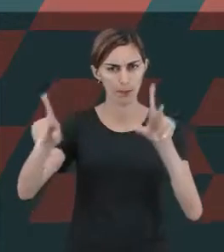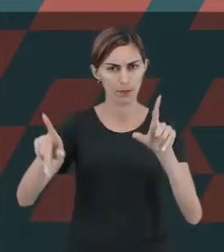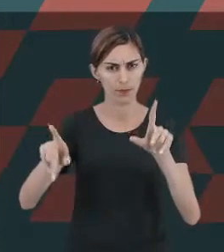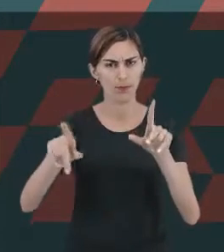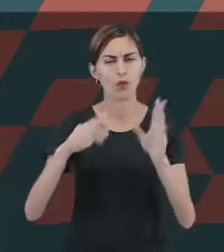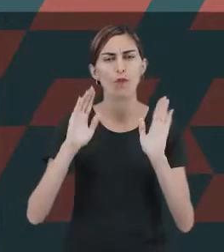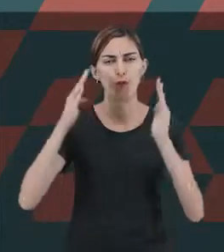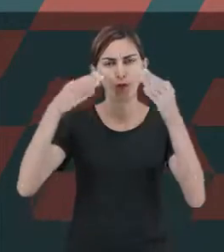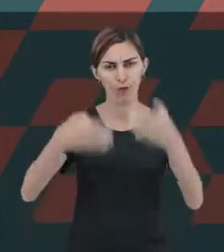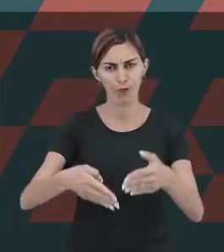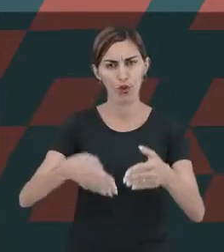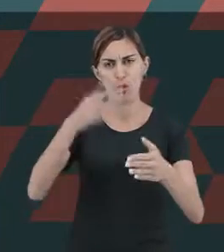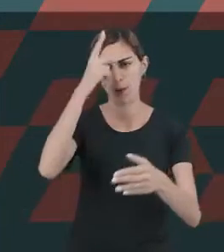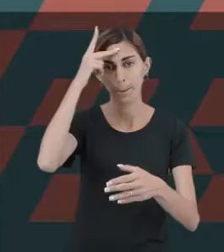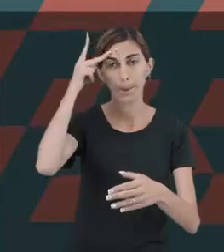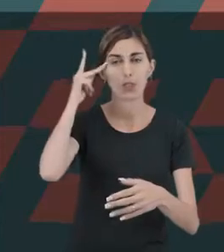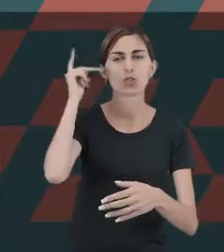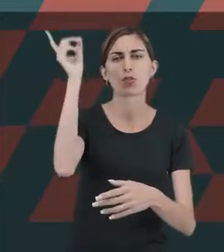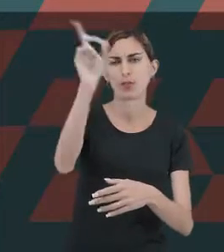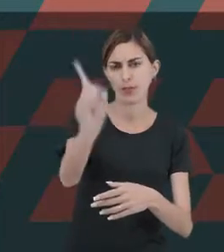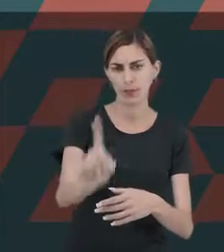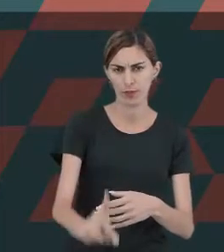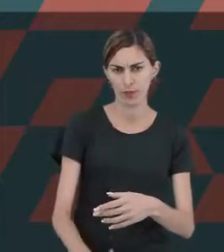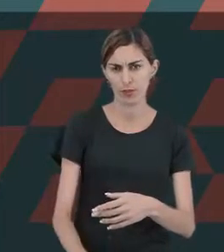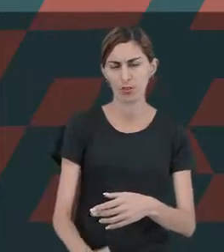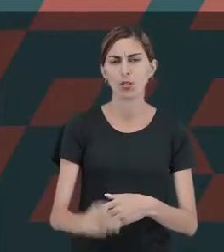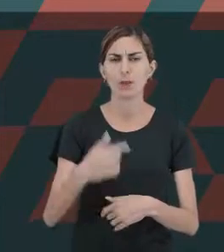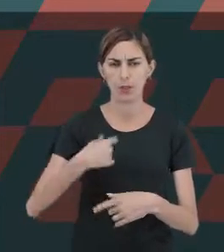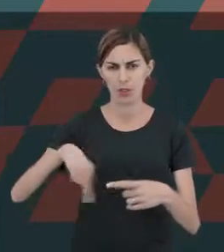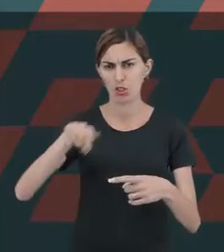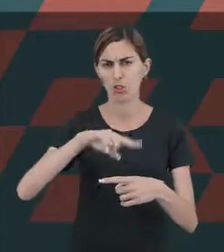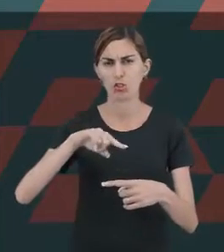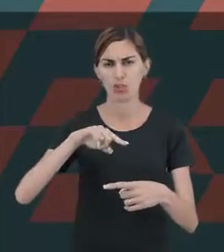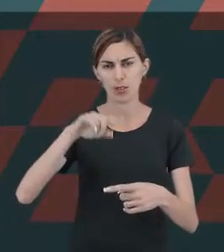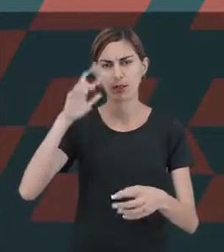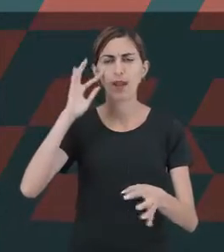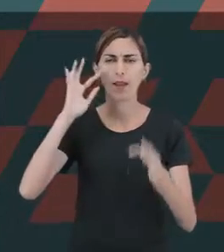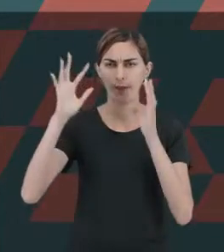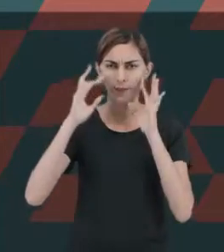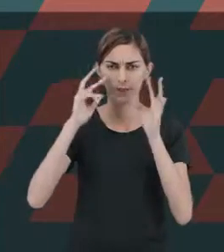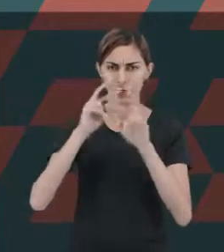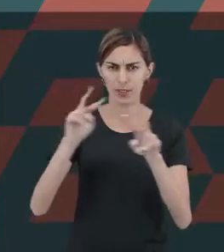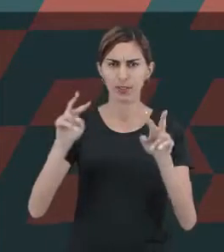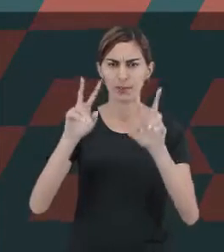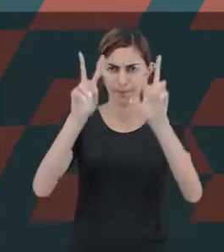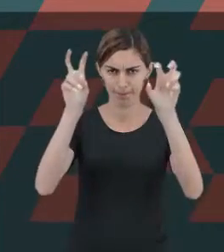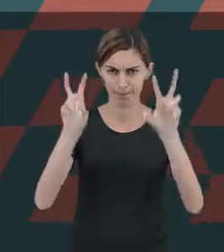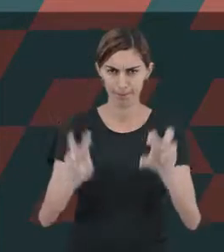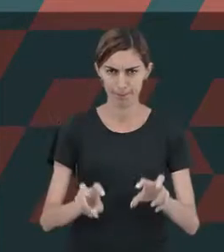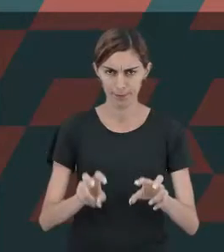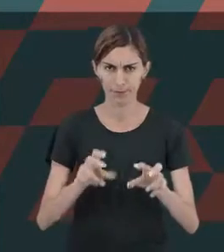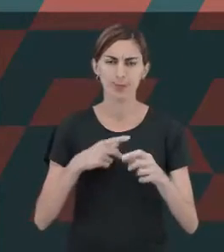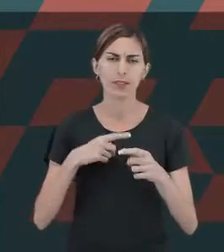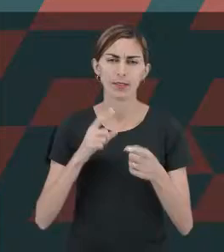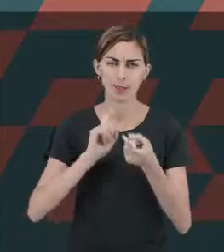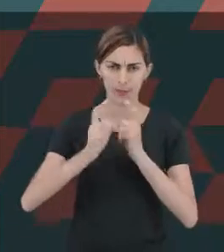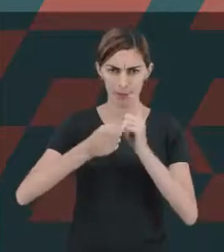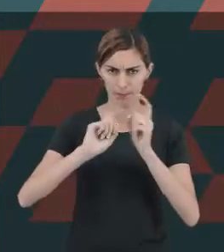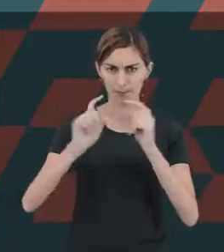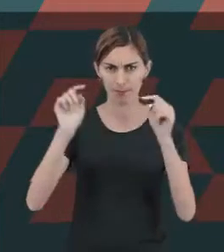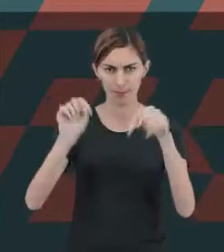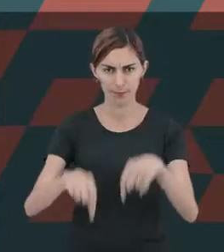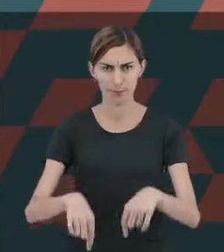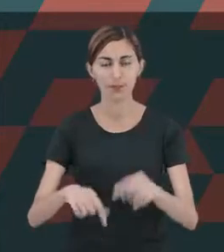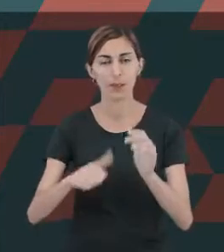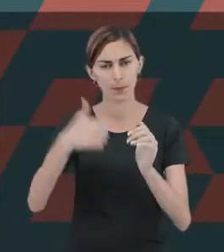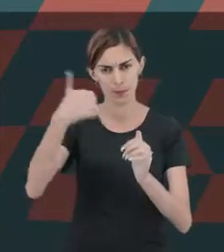com foco na pessoa com deficiência. Só para a gente fazer uma revisão dos assuntos que nós tivemos e discutimos aqui,